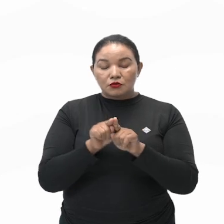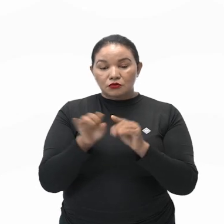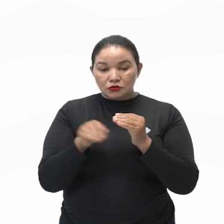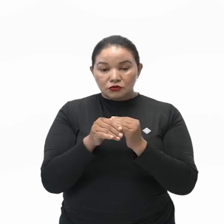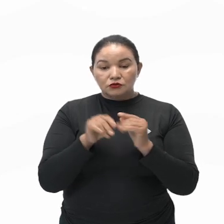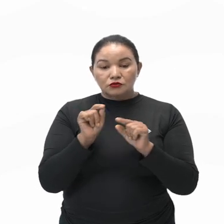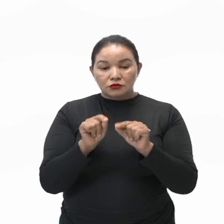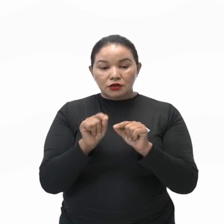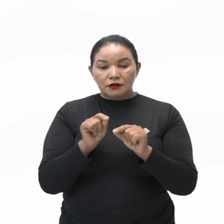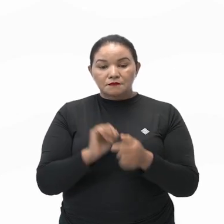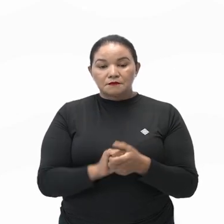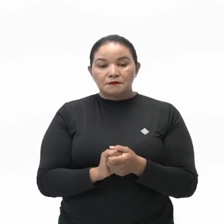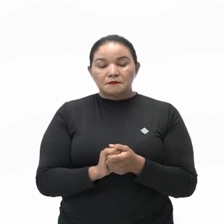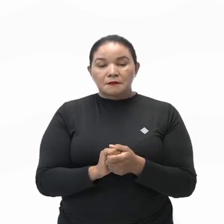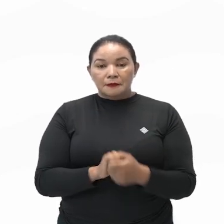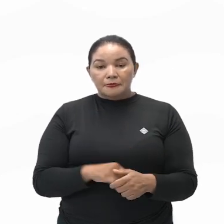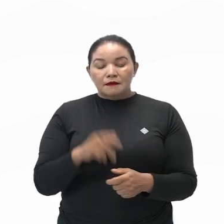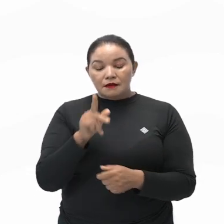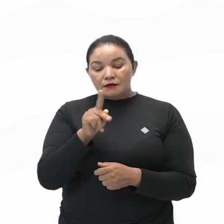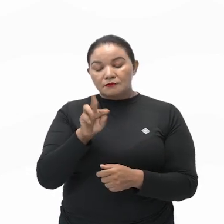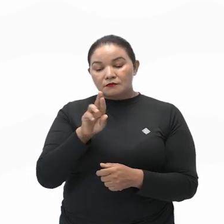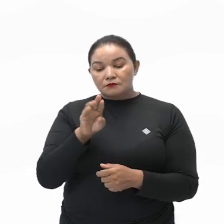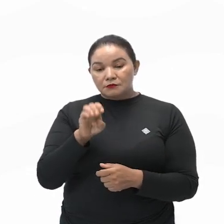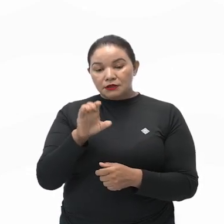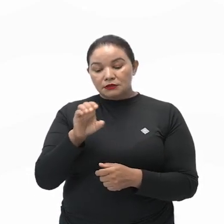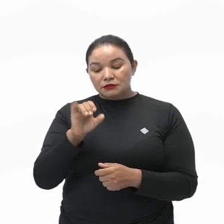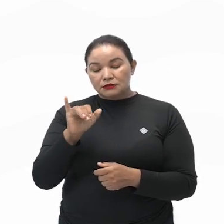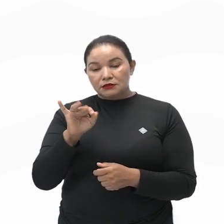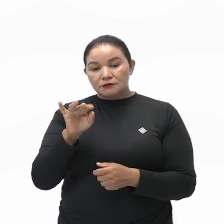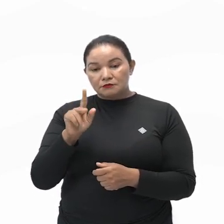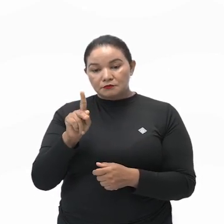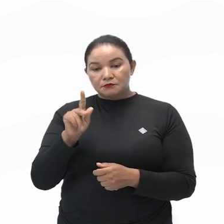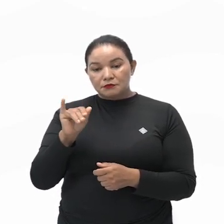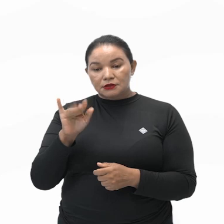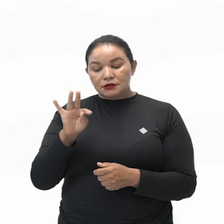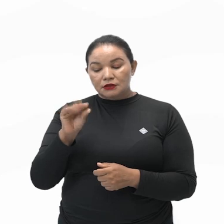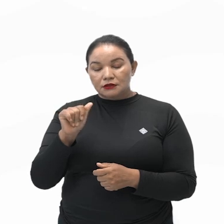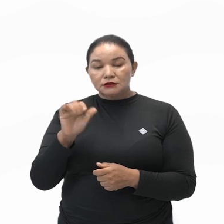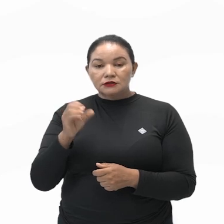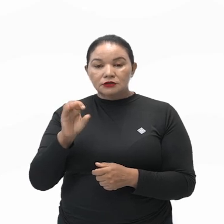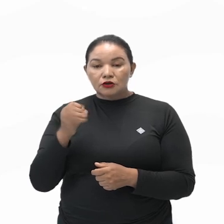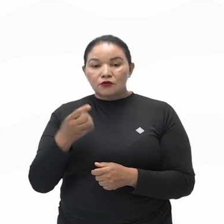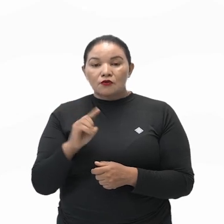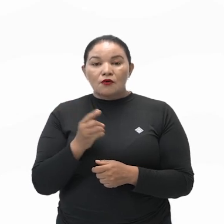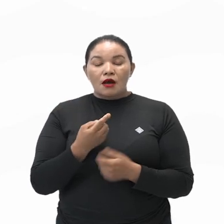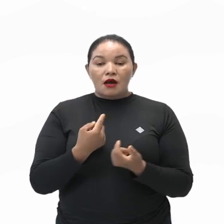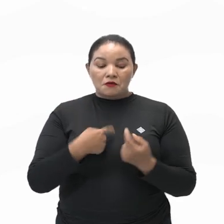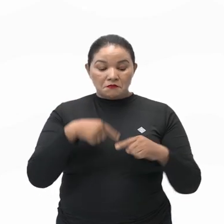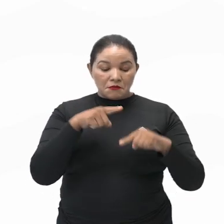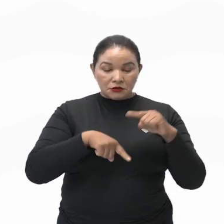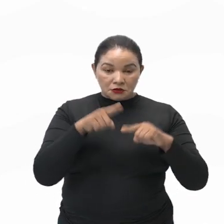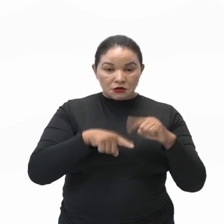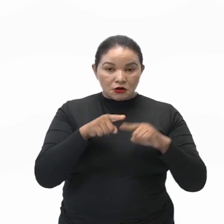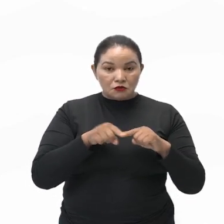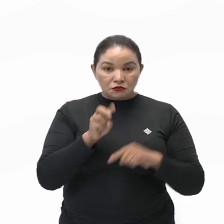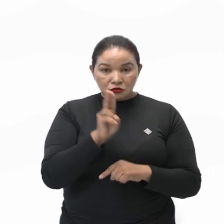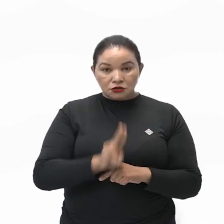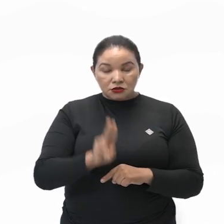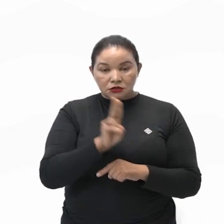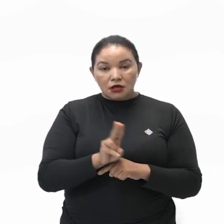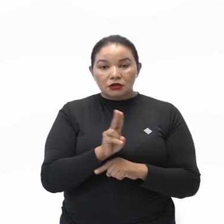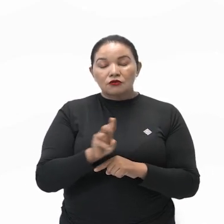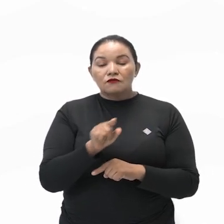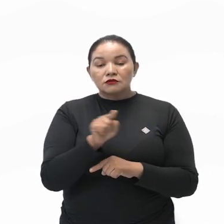é a precipitação. Dependendo, claro, de forma bem específica isso, dependendo do produto que você está utilizando, você